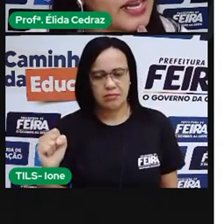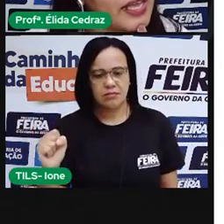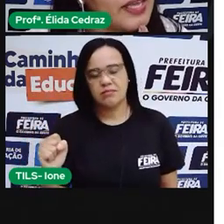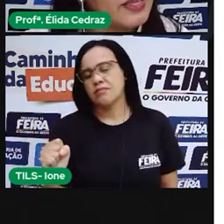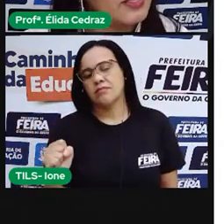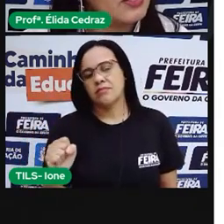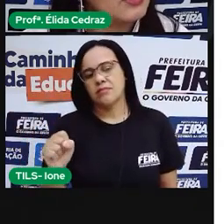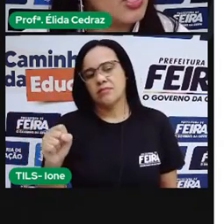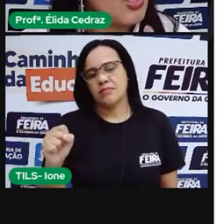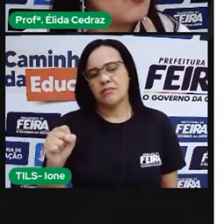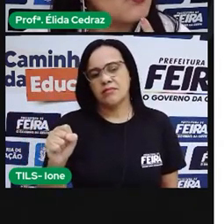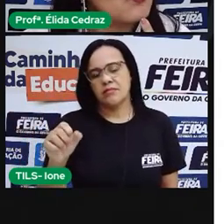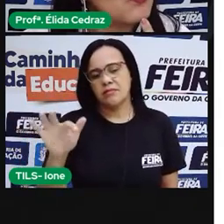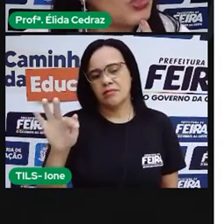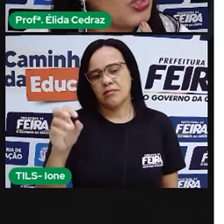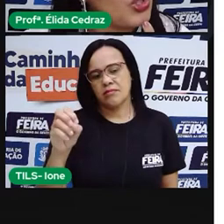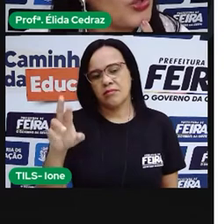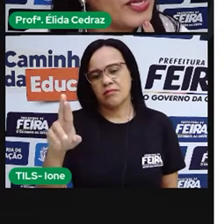Fora,